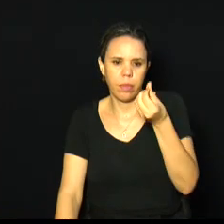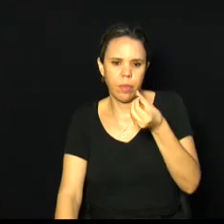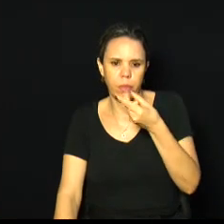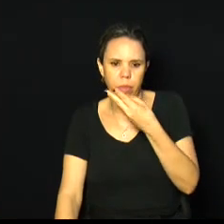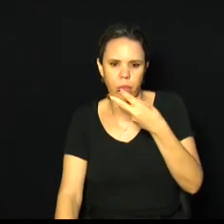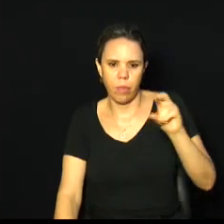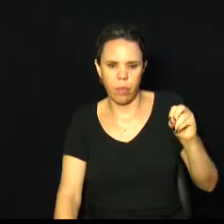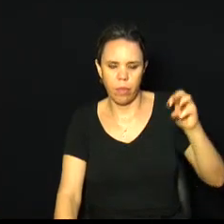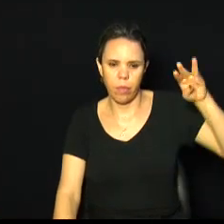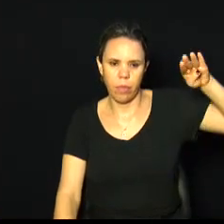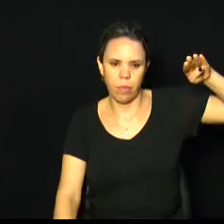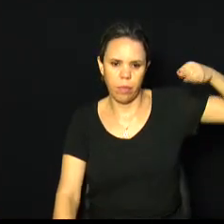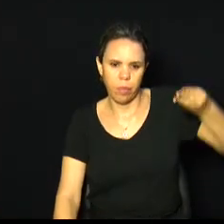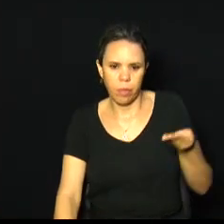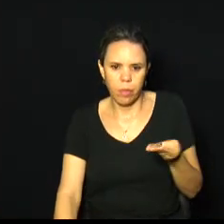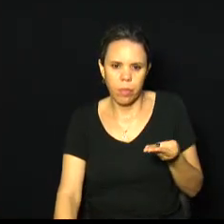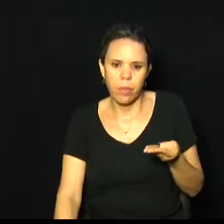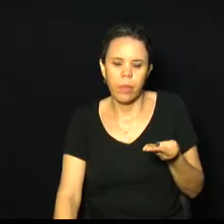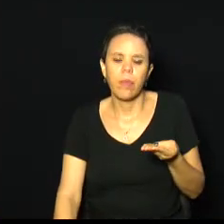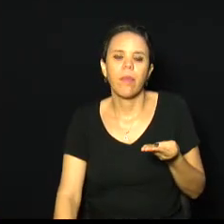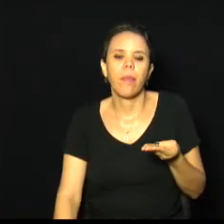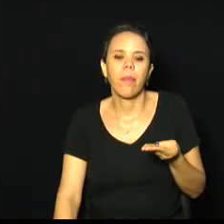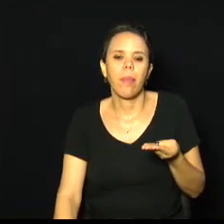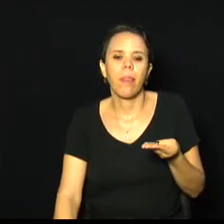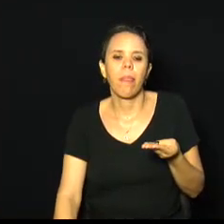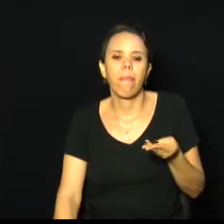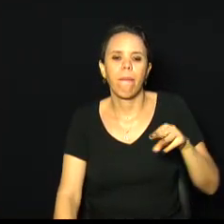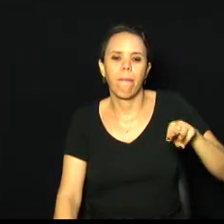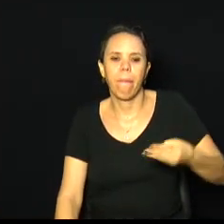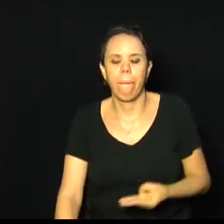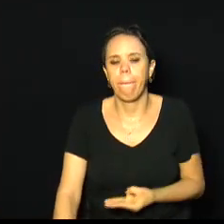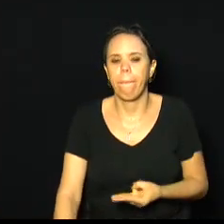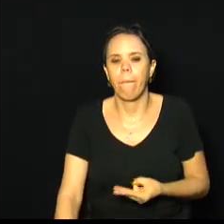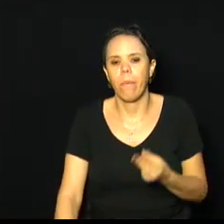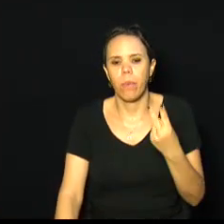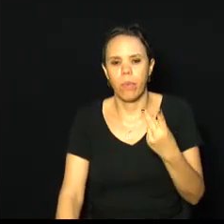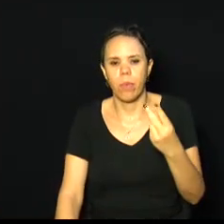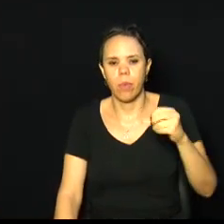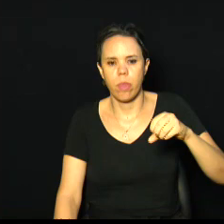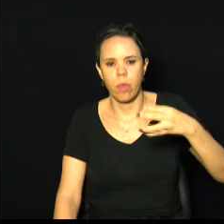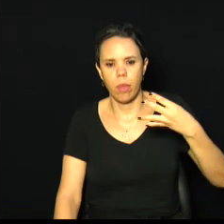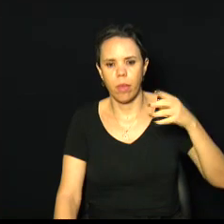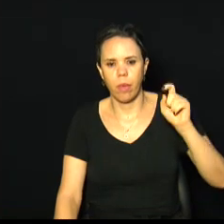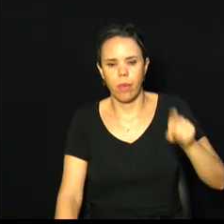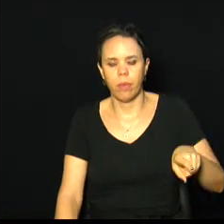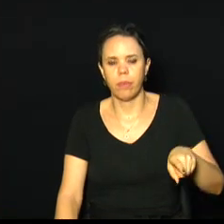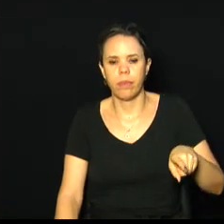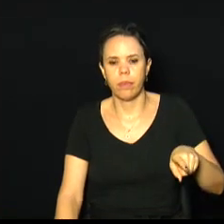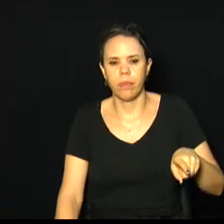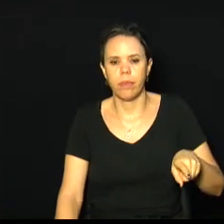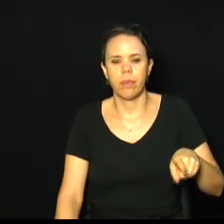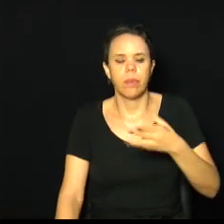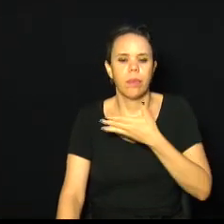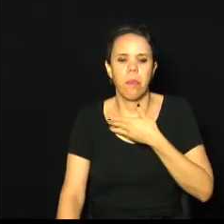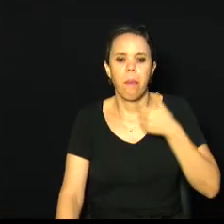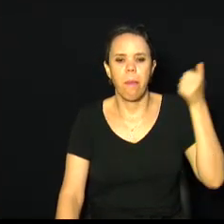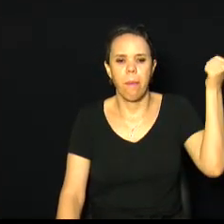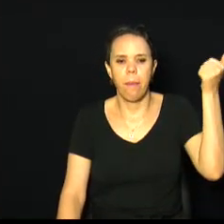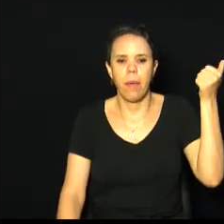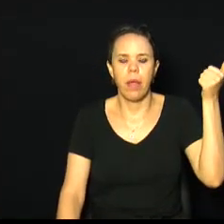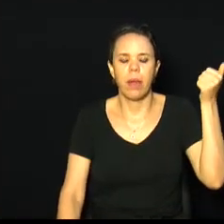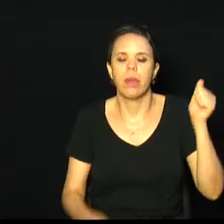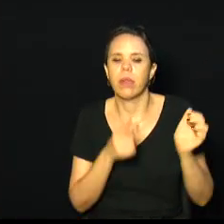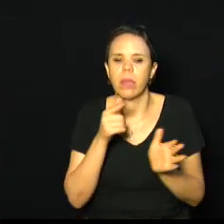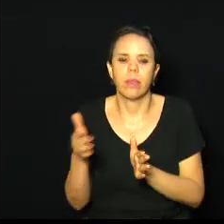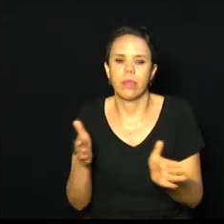7.620 bilhões, né? Milhões 294 mil, sendo que, para a melhoria dos recursos de qualidade da